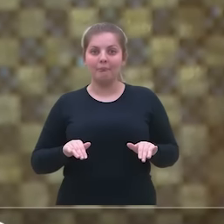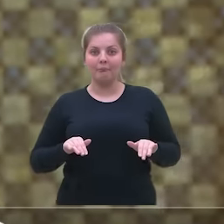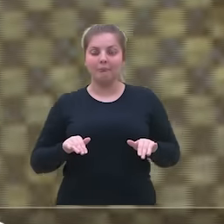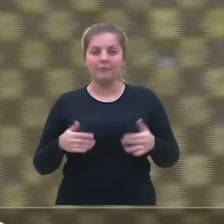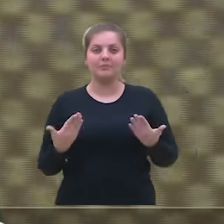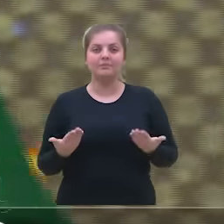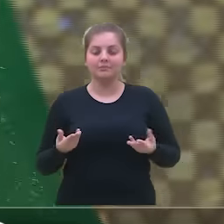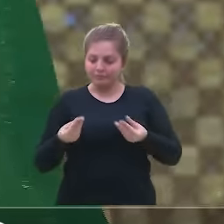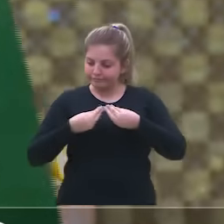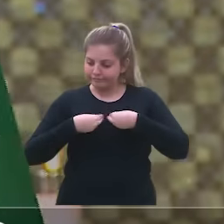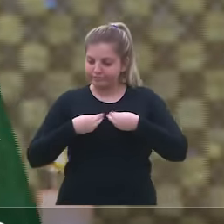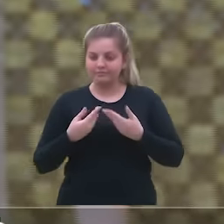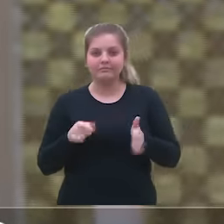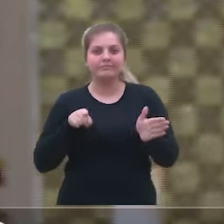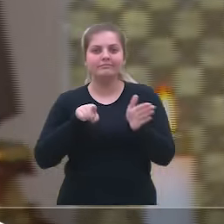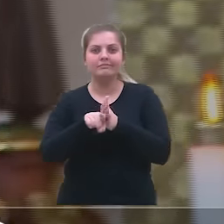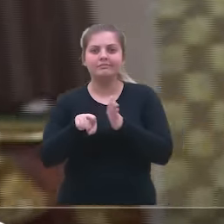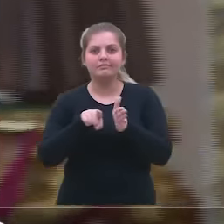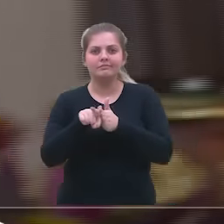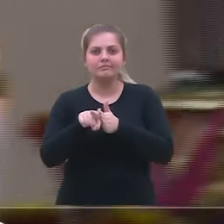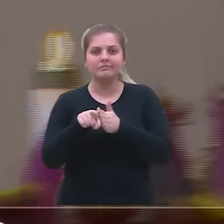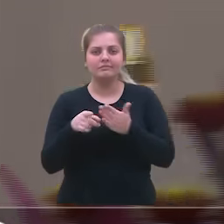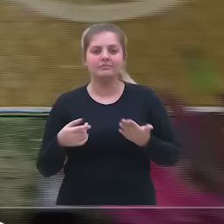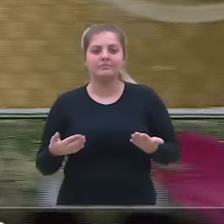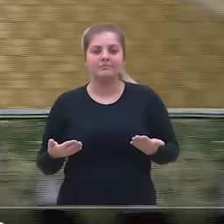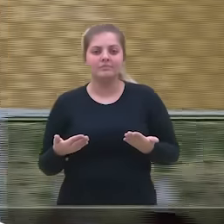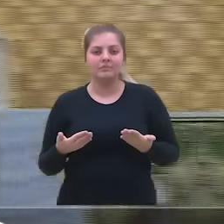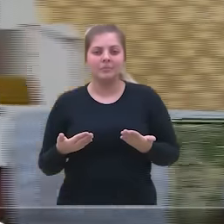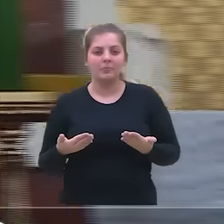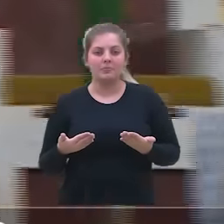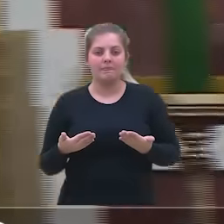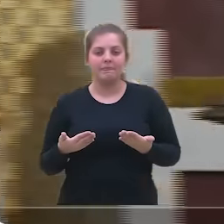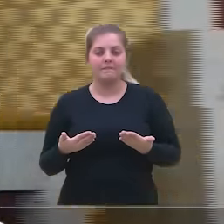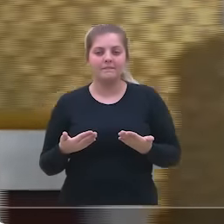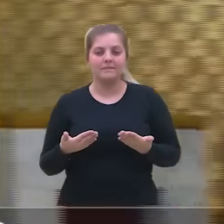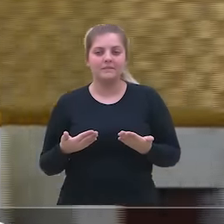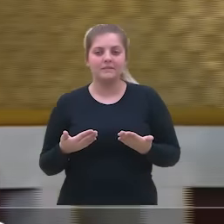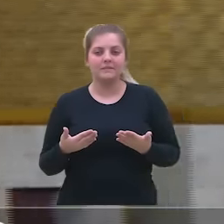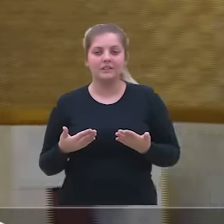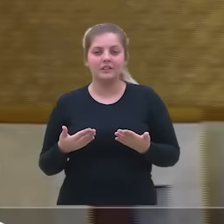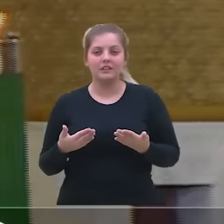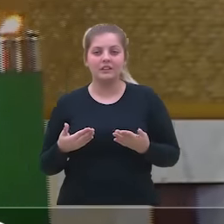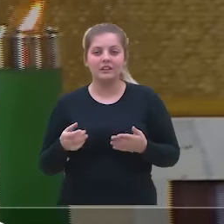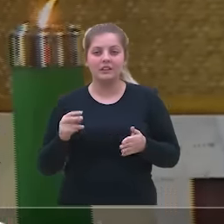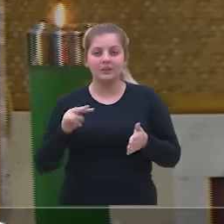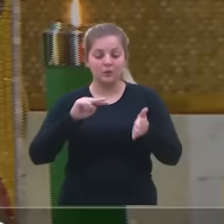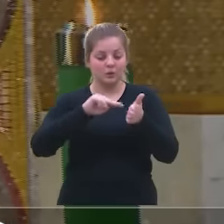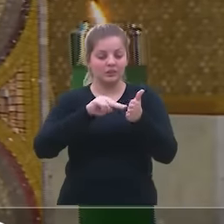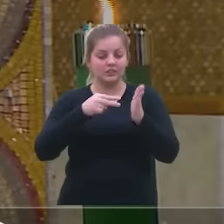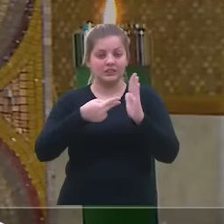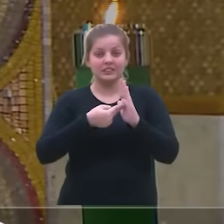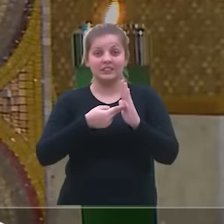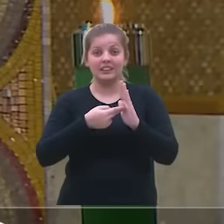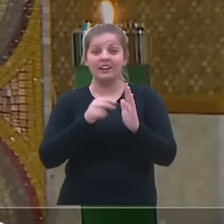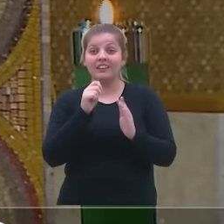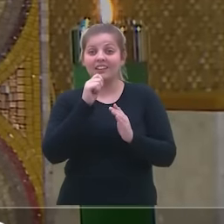esquerda nesta pergunta está o conceito que ainda eles conservam